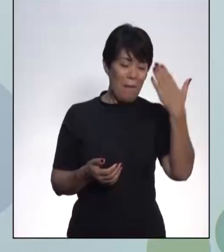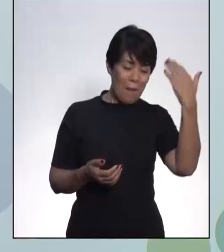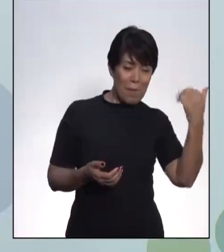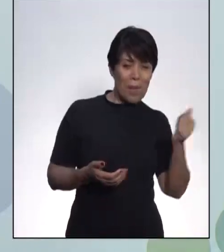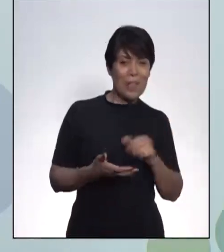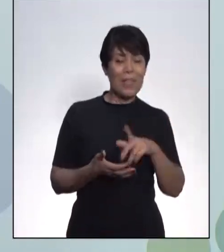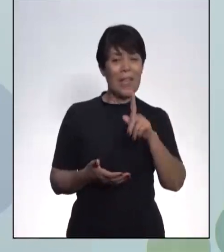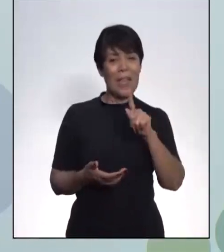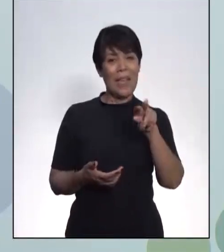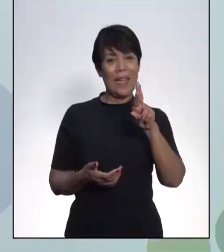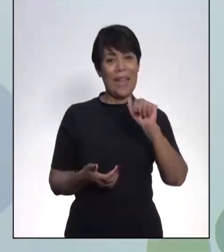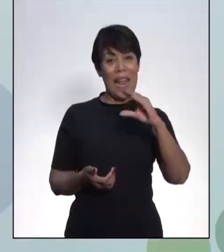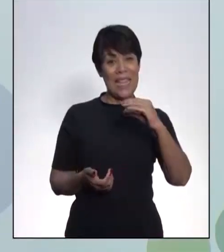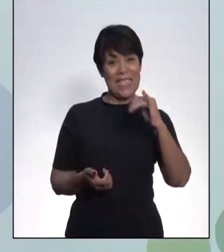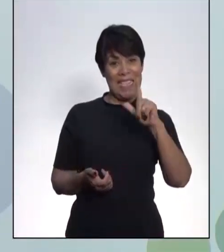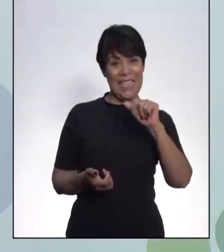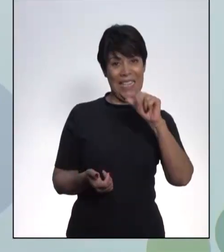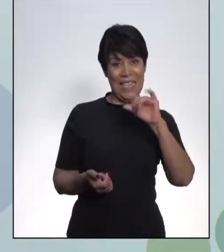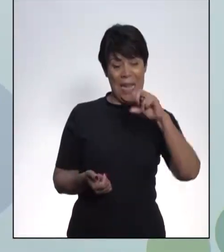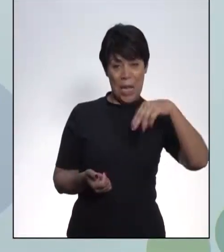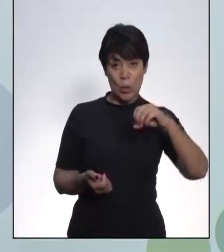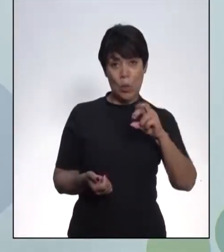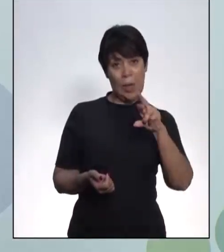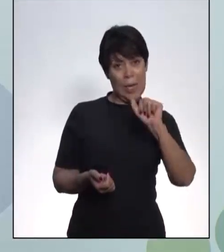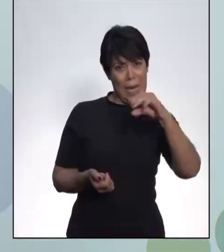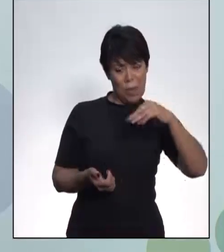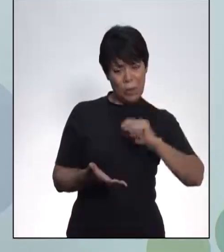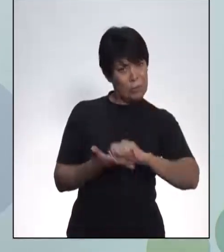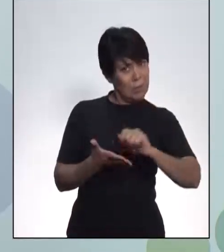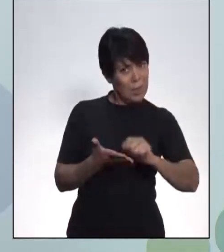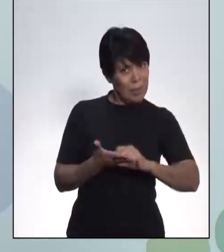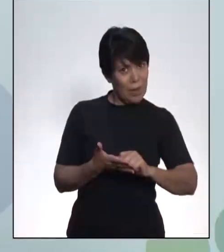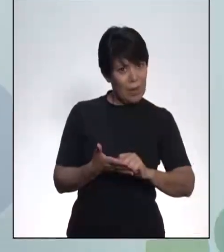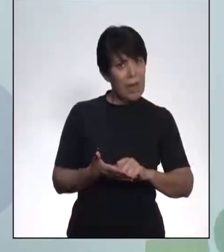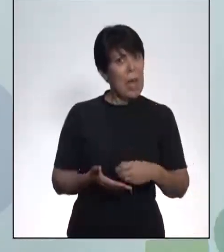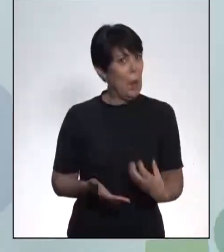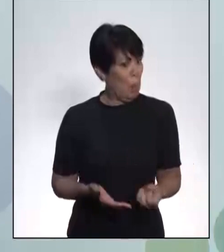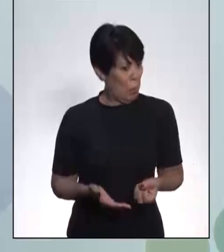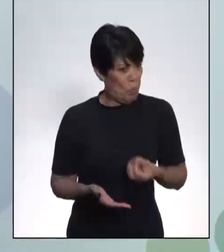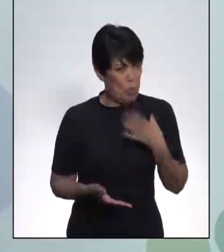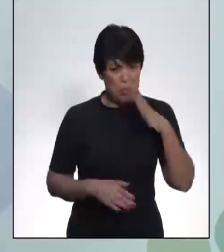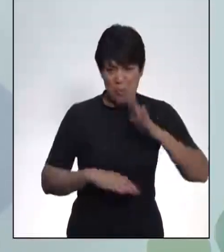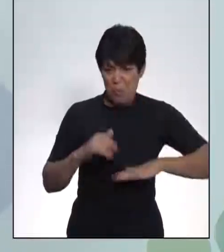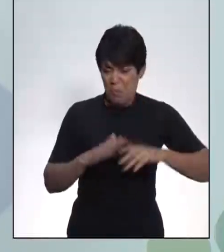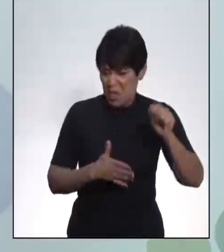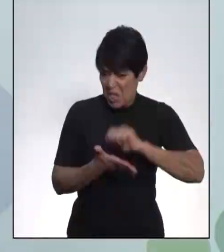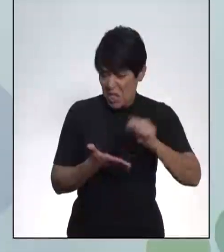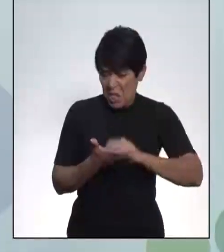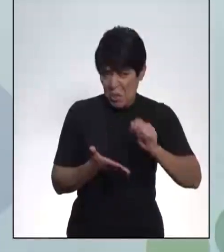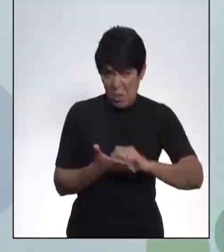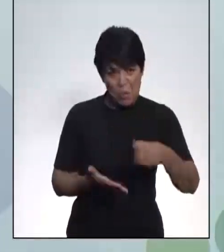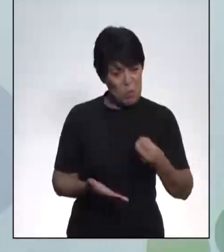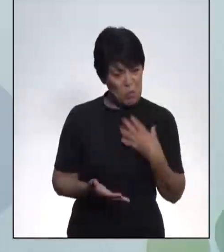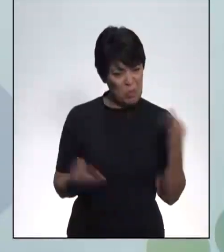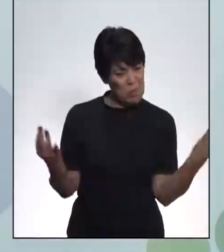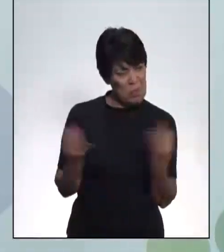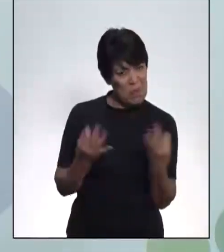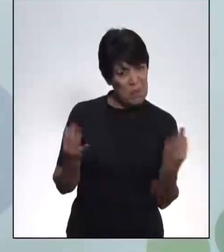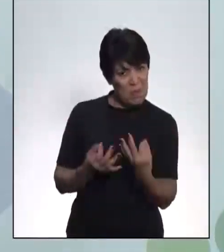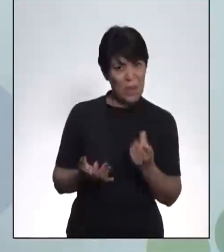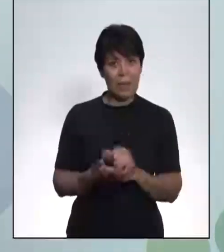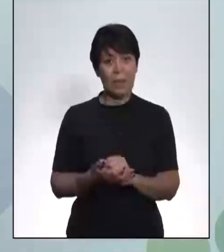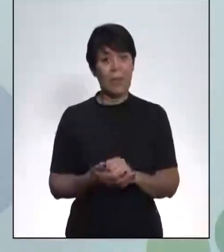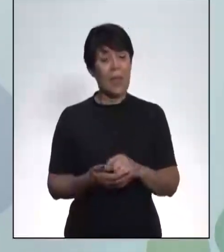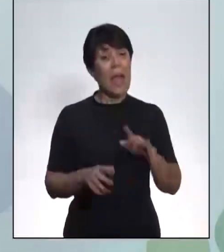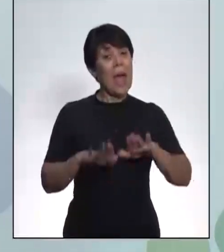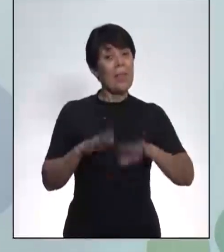faz o quê? Bate palma e faz assim. Tudo bem? Tranquilo? Quando o cara é bom, ele se preocupa com a forma e o conteúdo. E vocês, quando vão interpretar texto,